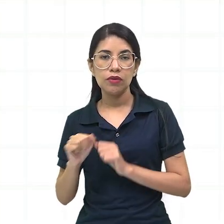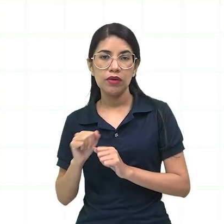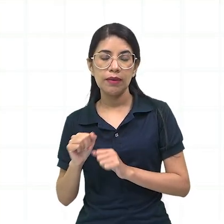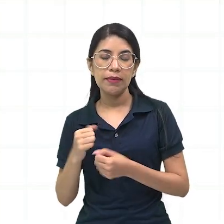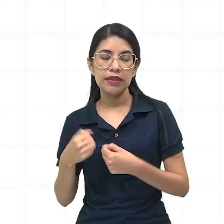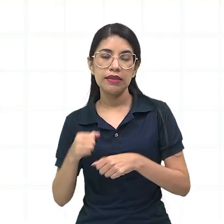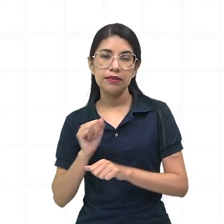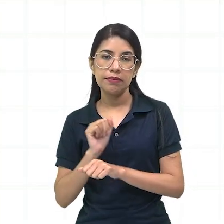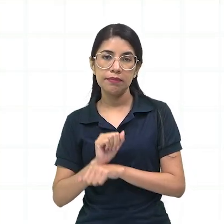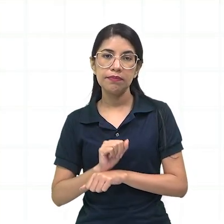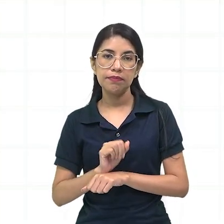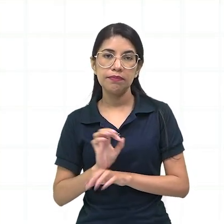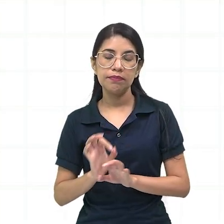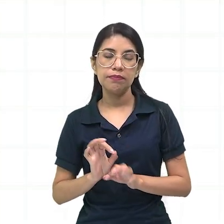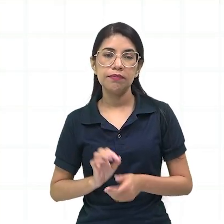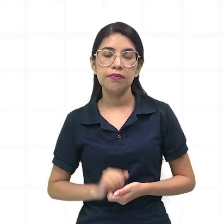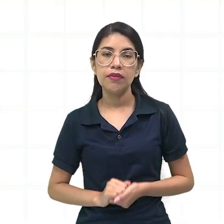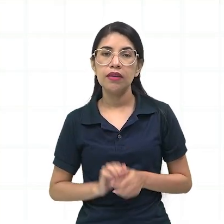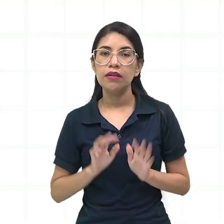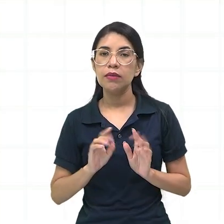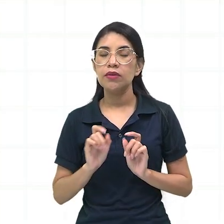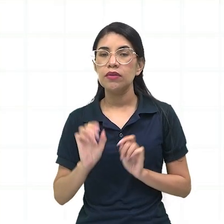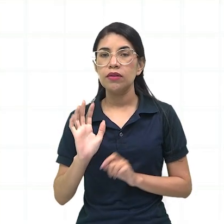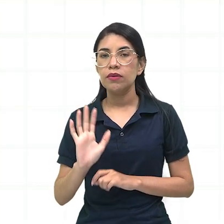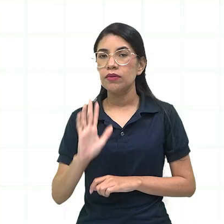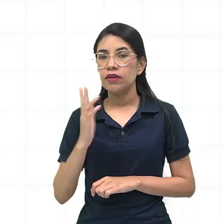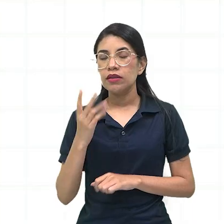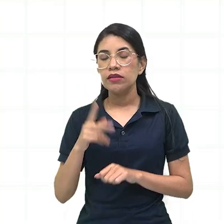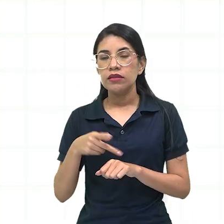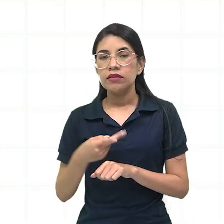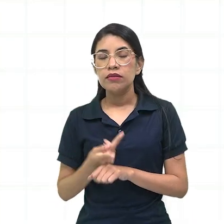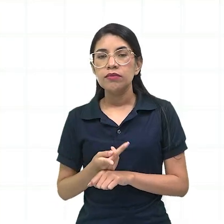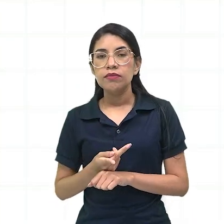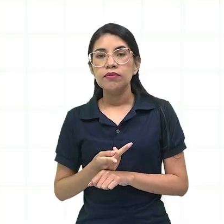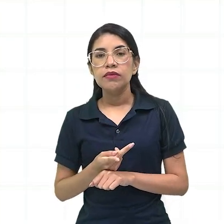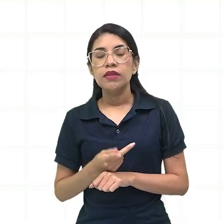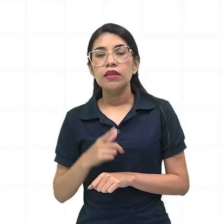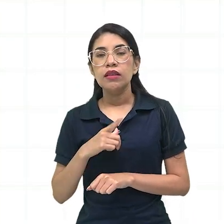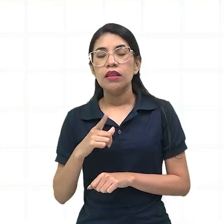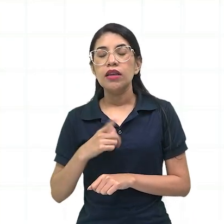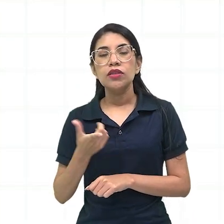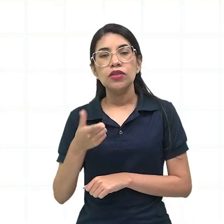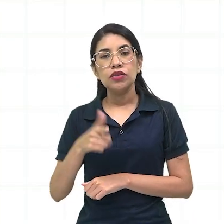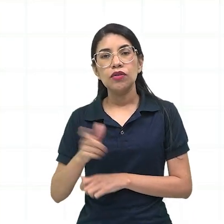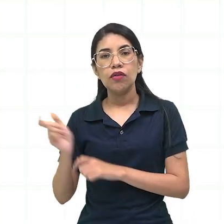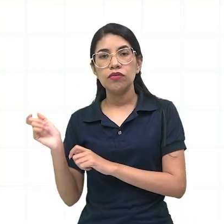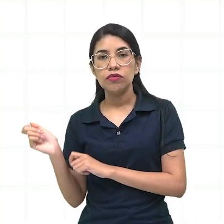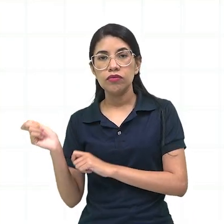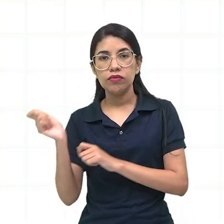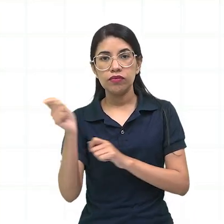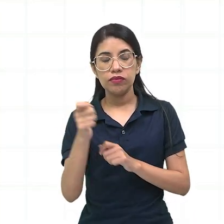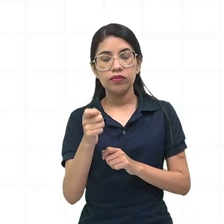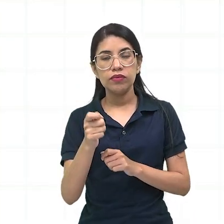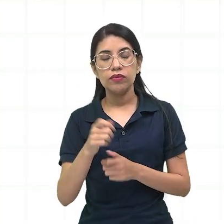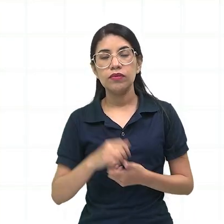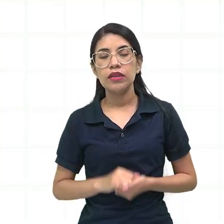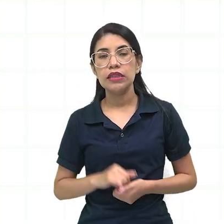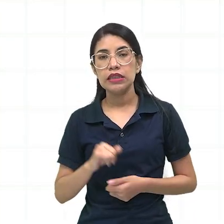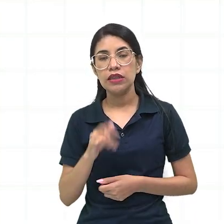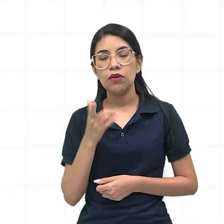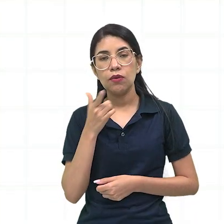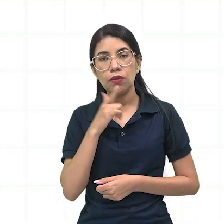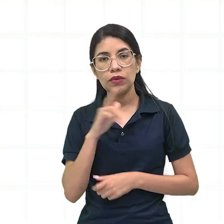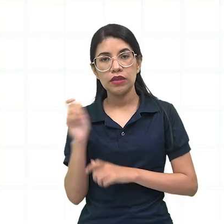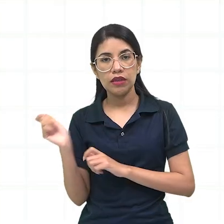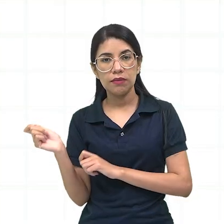acontecer. O que acontece então depois? Aí vai haver um novo lançamento. Se ele